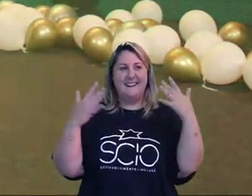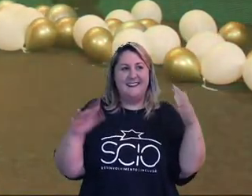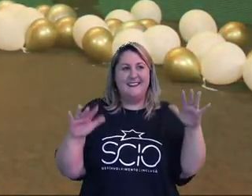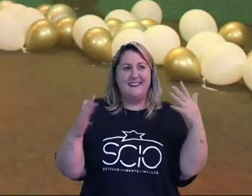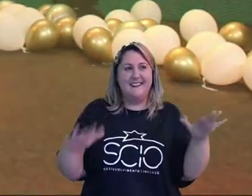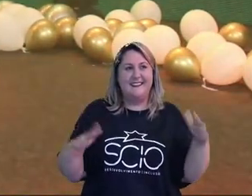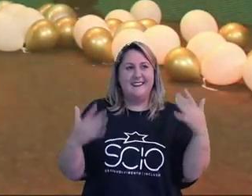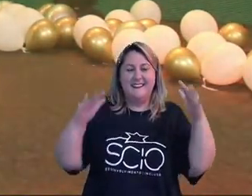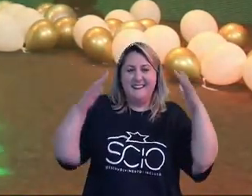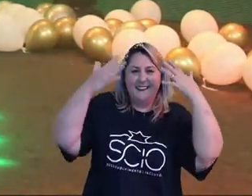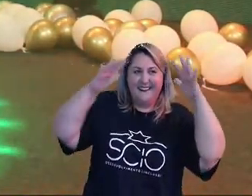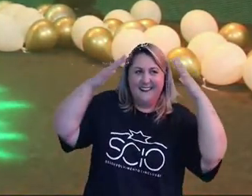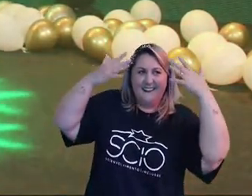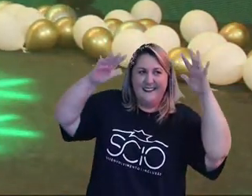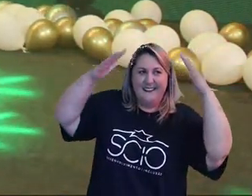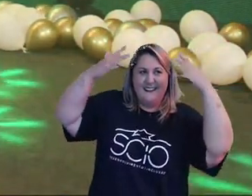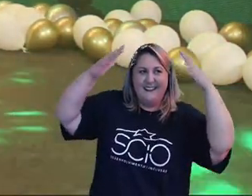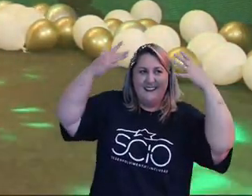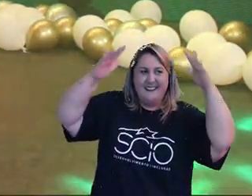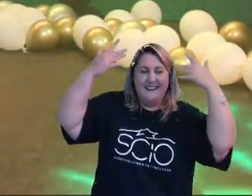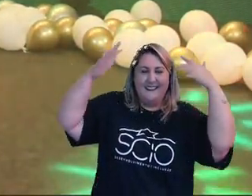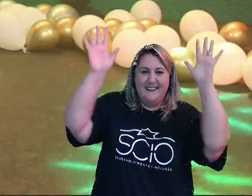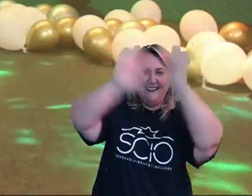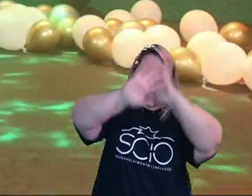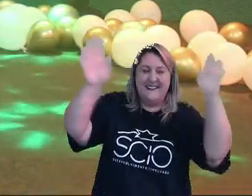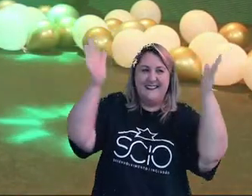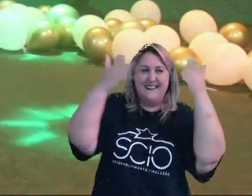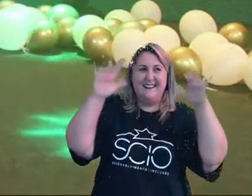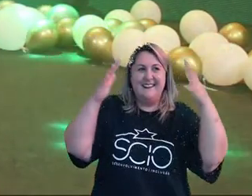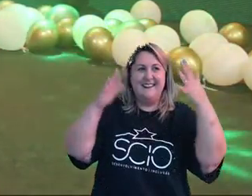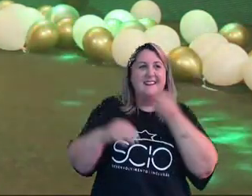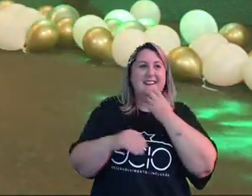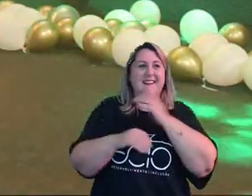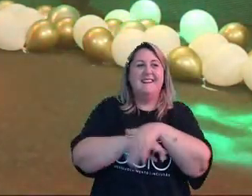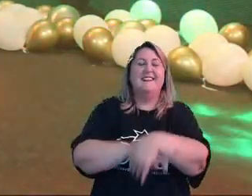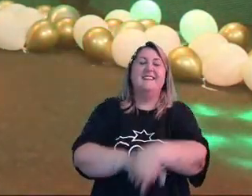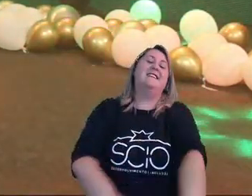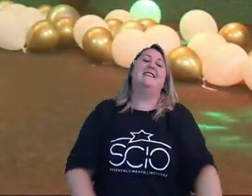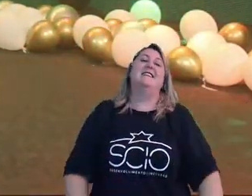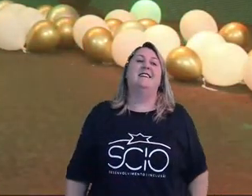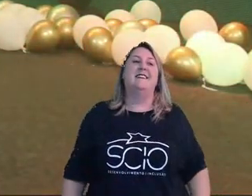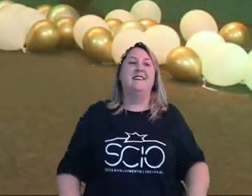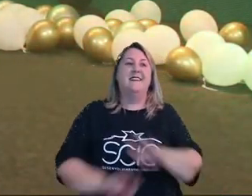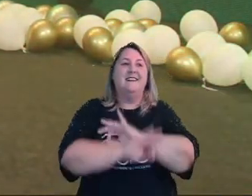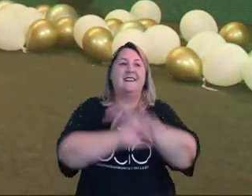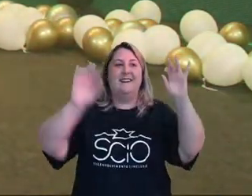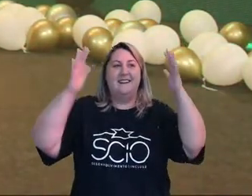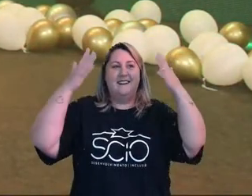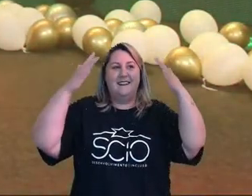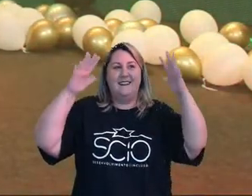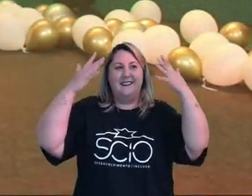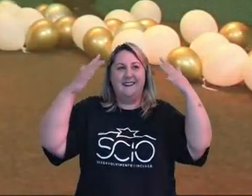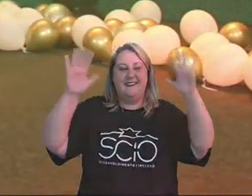Beijo, turma. Até a próxima, se Deus quiser.